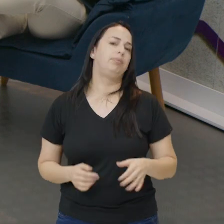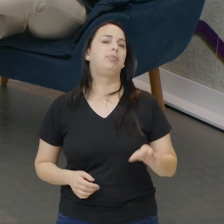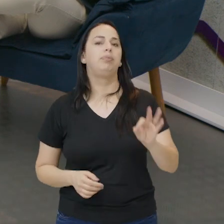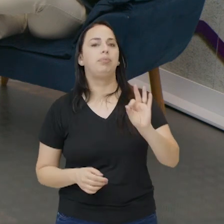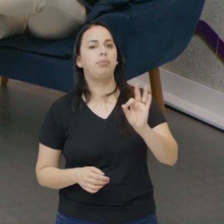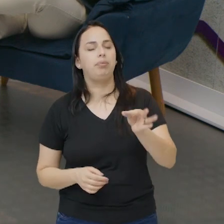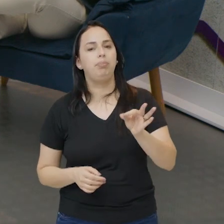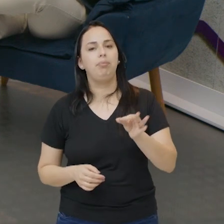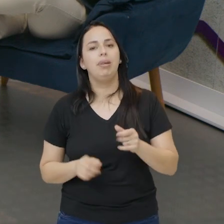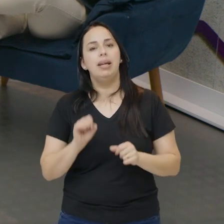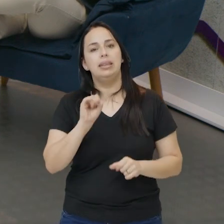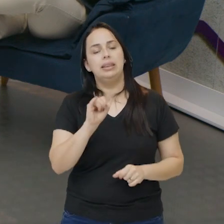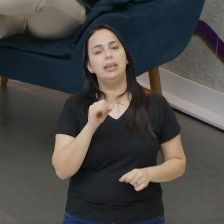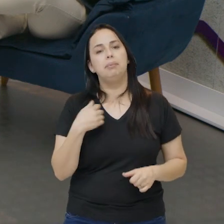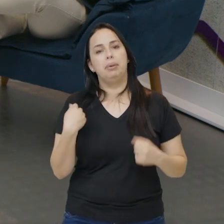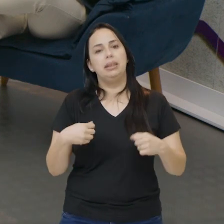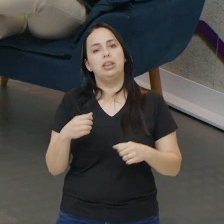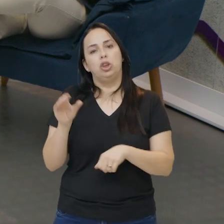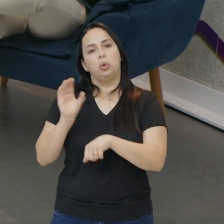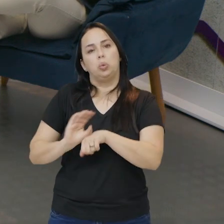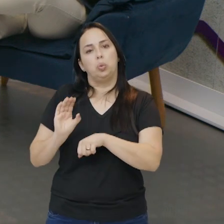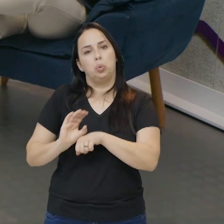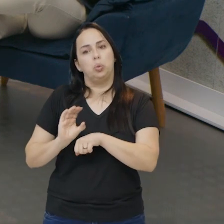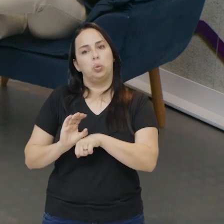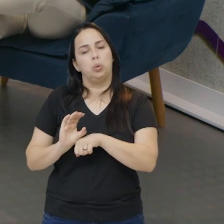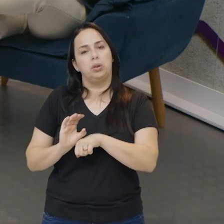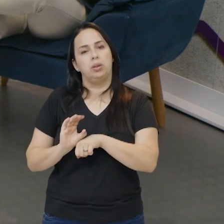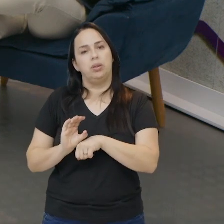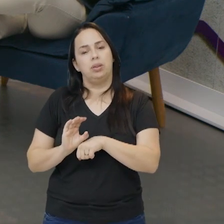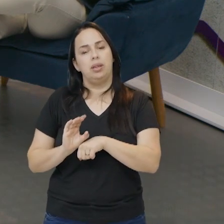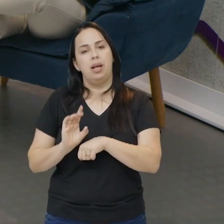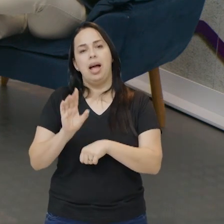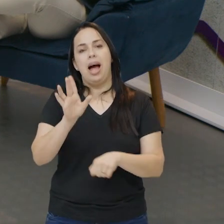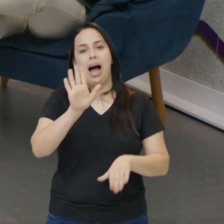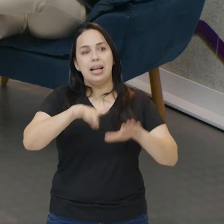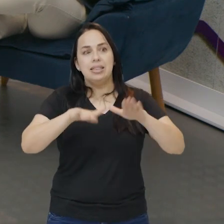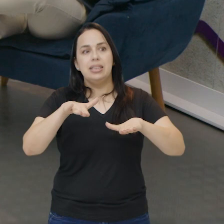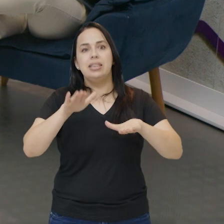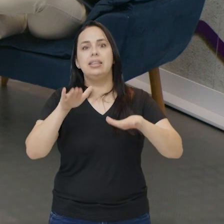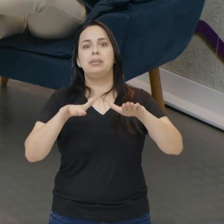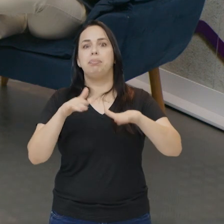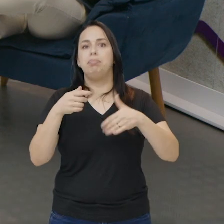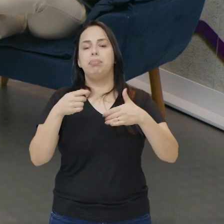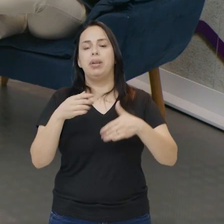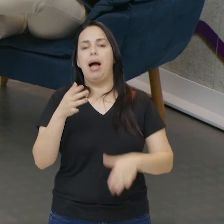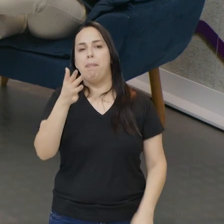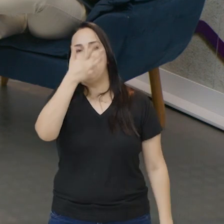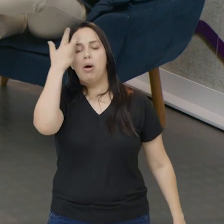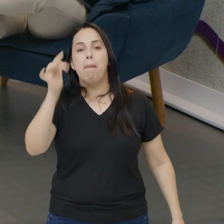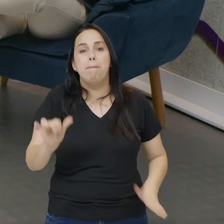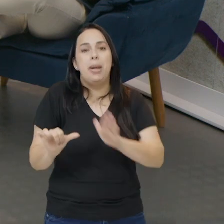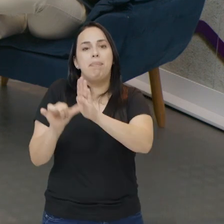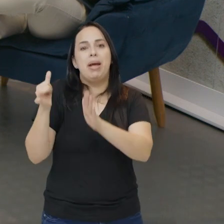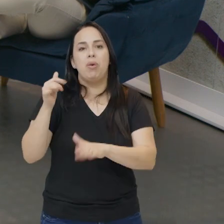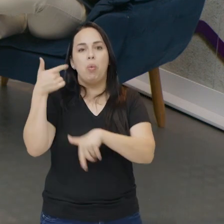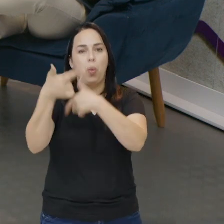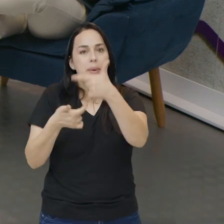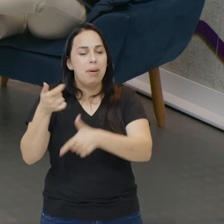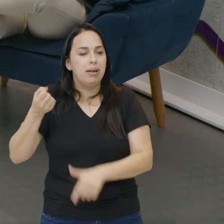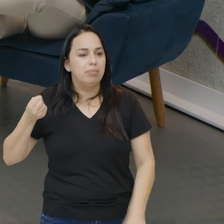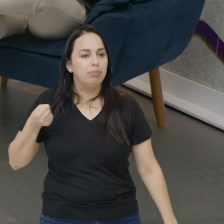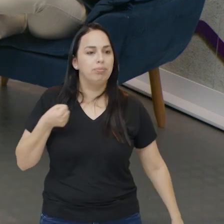da carreira. Por não haver essa necessidade de formação, muitas vezes ele serve até como primeiro emprego de muitas pessoas e acabam